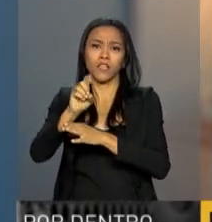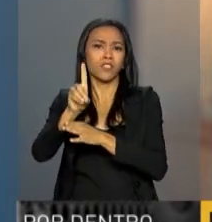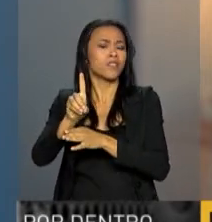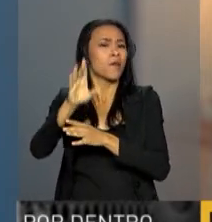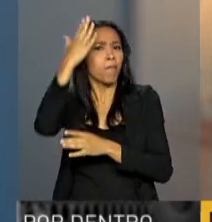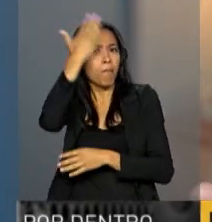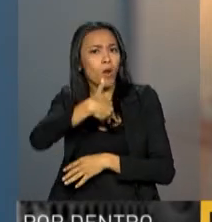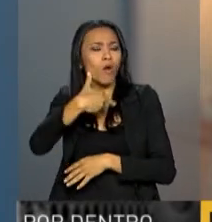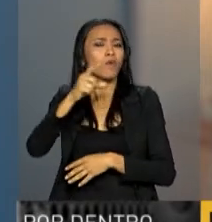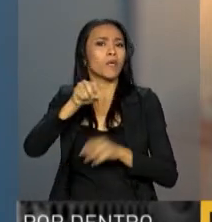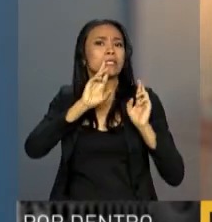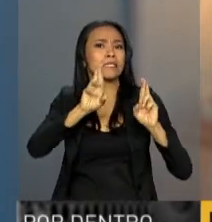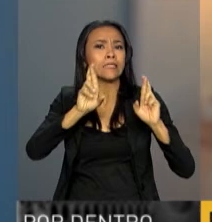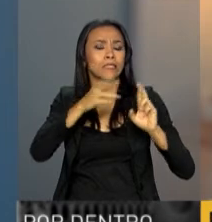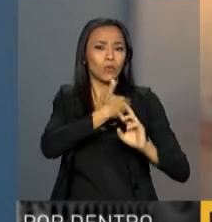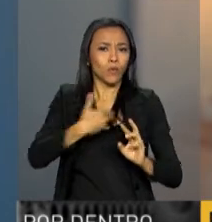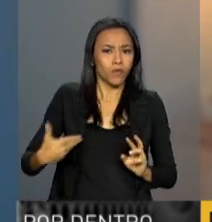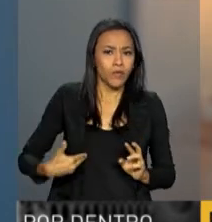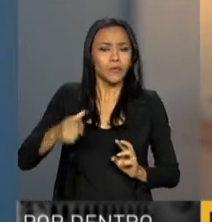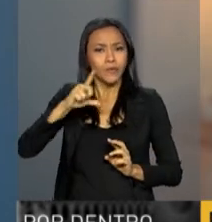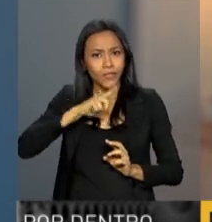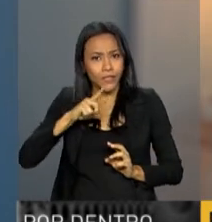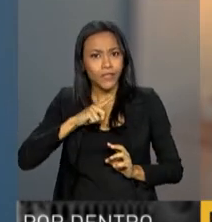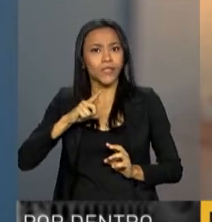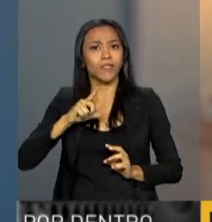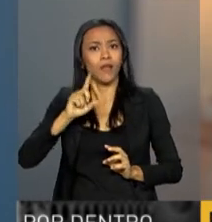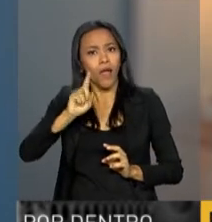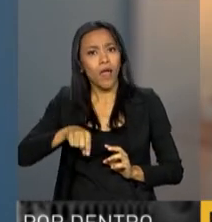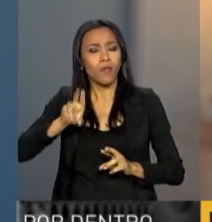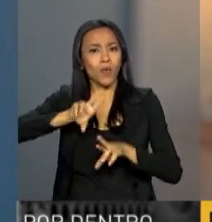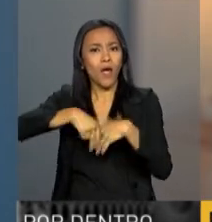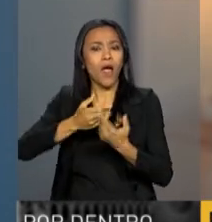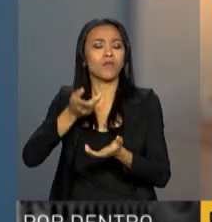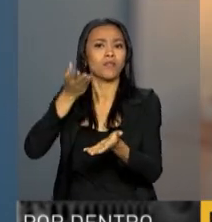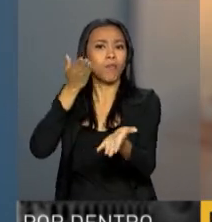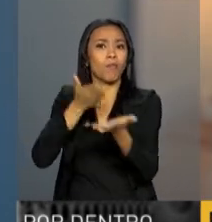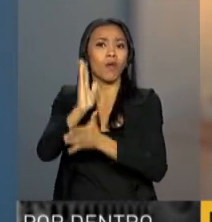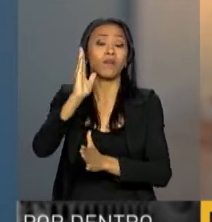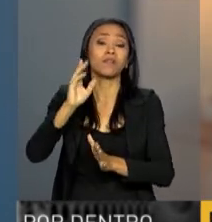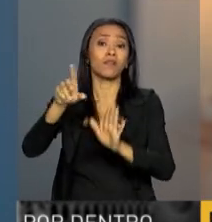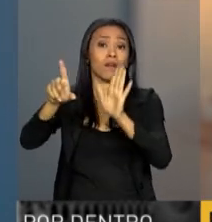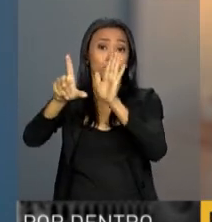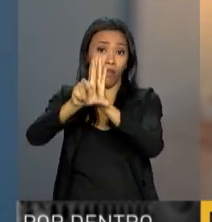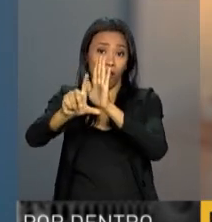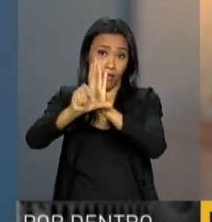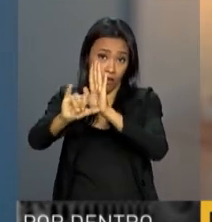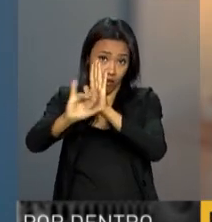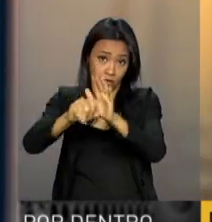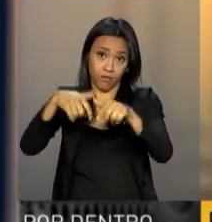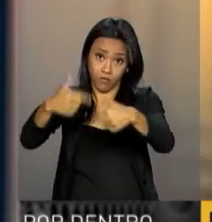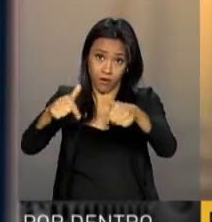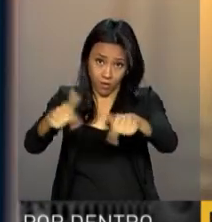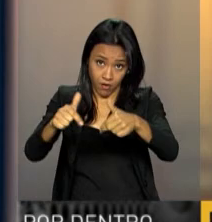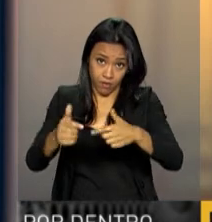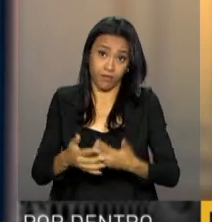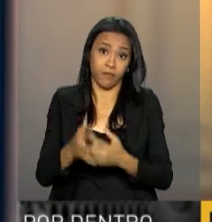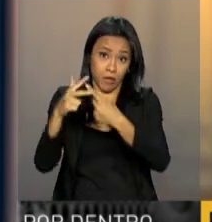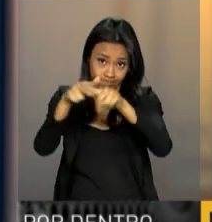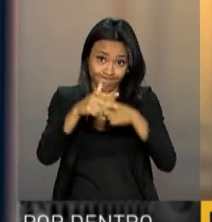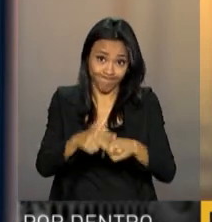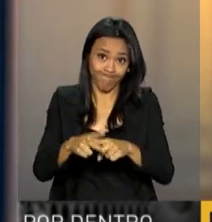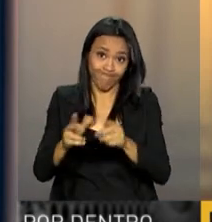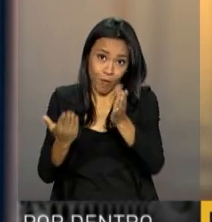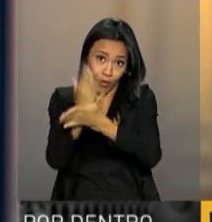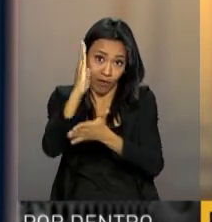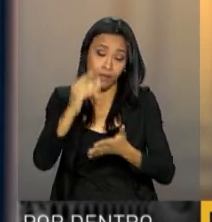que o governo tinha em razão da aprovação da modernização da legislação trabalhista você veja que